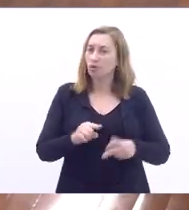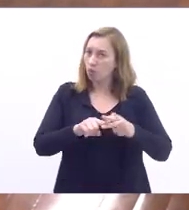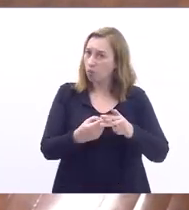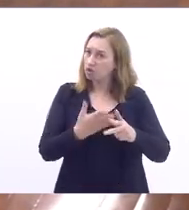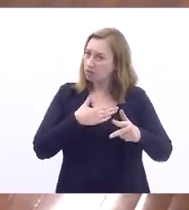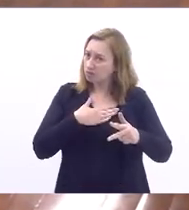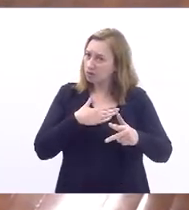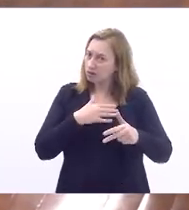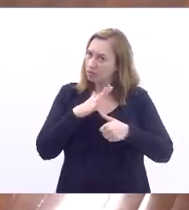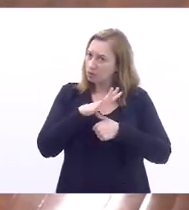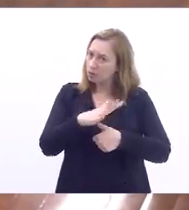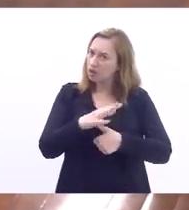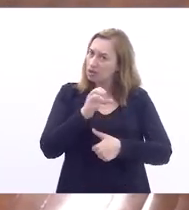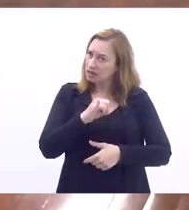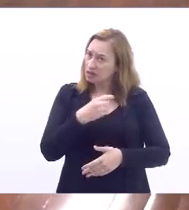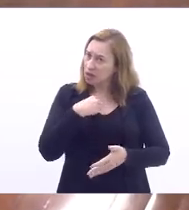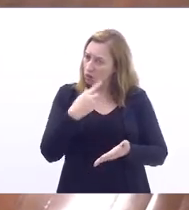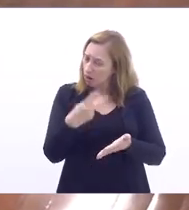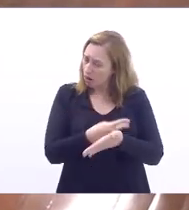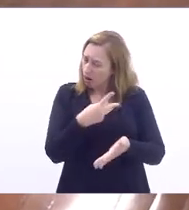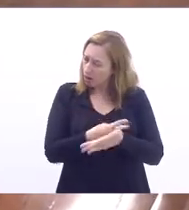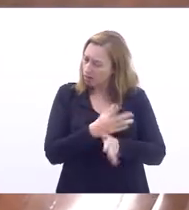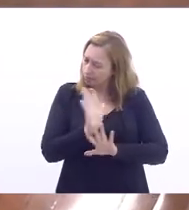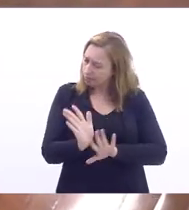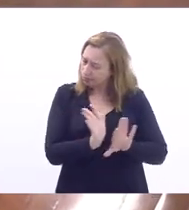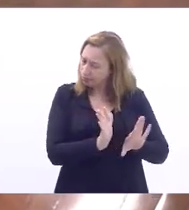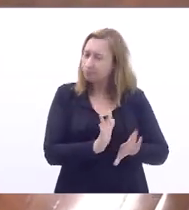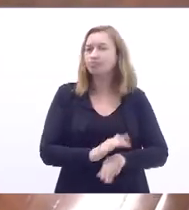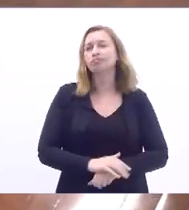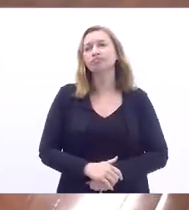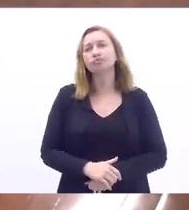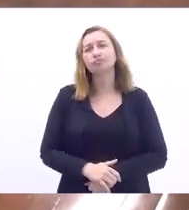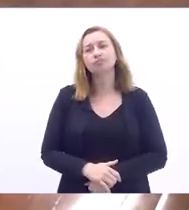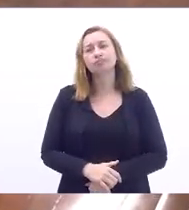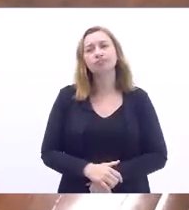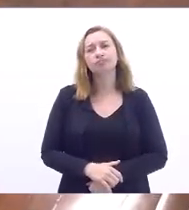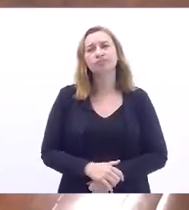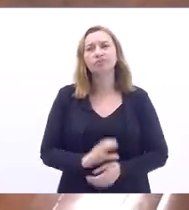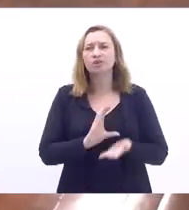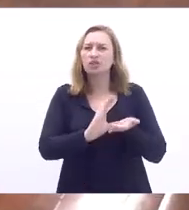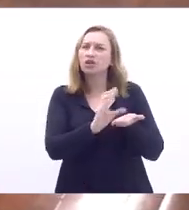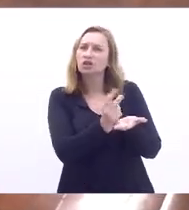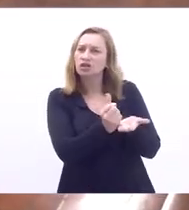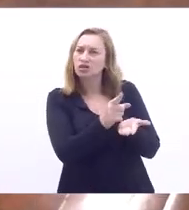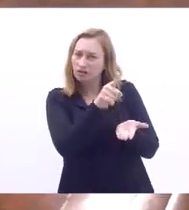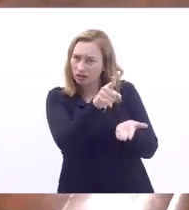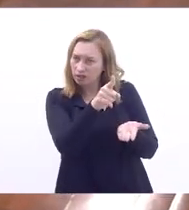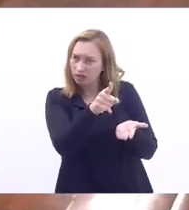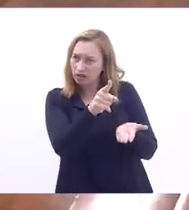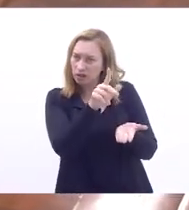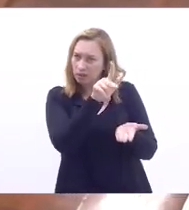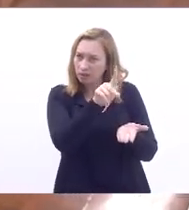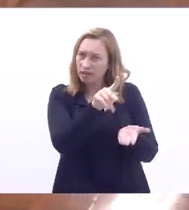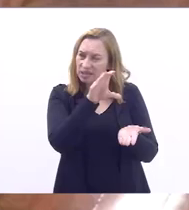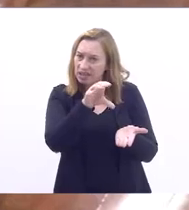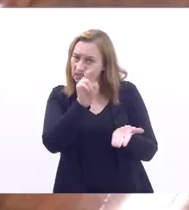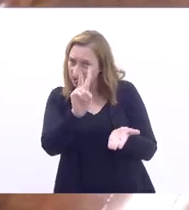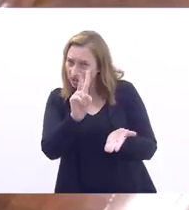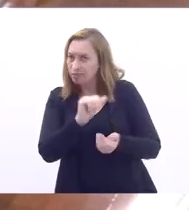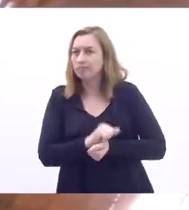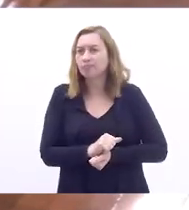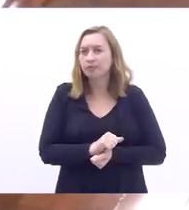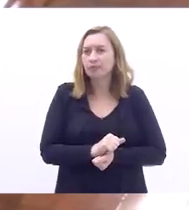corrija Heitor Se eu estiver errado só tem verba lá para o pcv